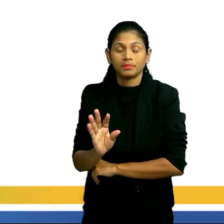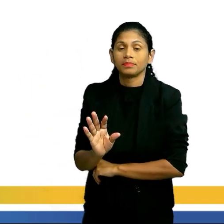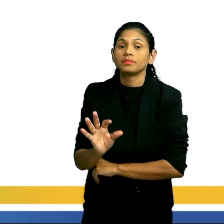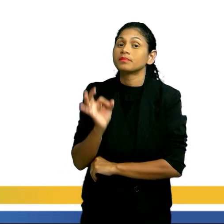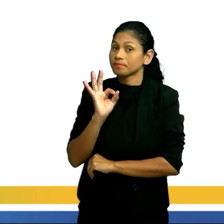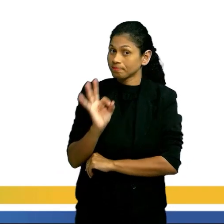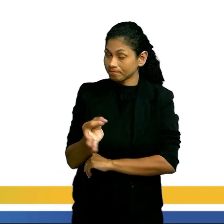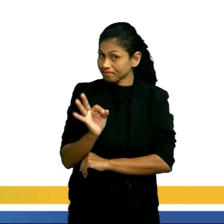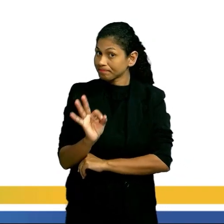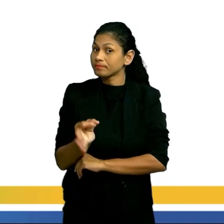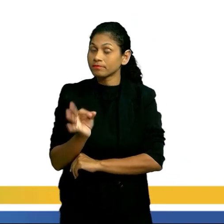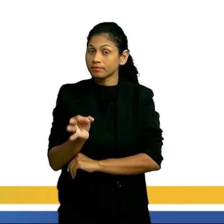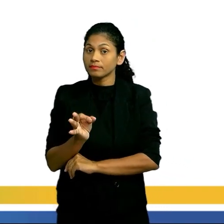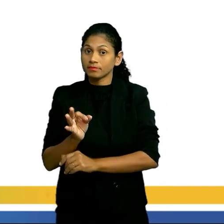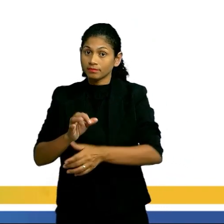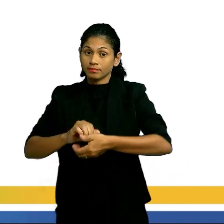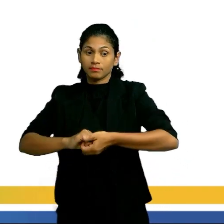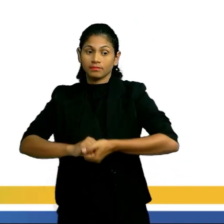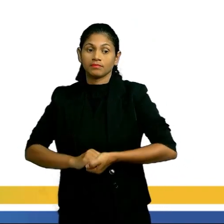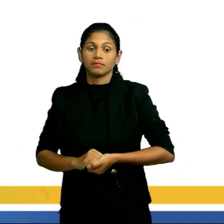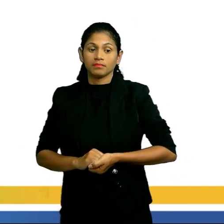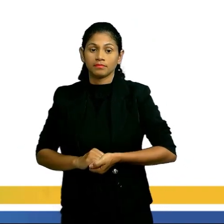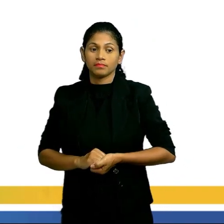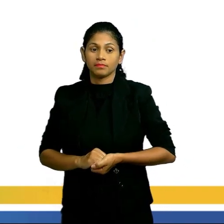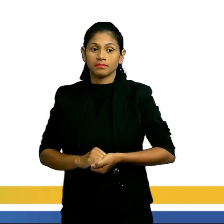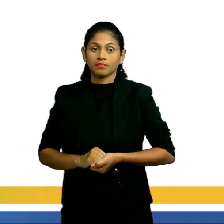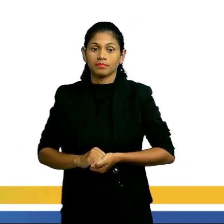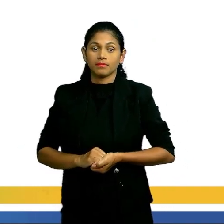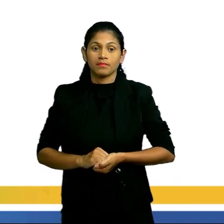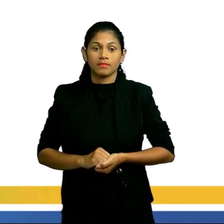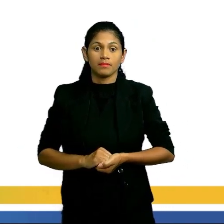dessa primeira questão é a alternativa B.